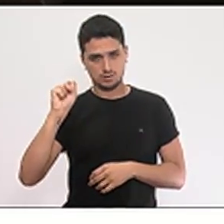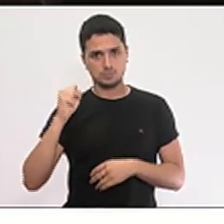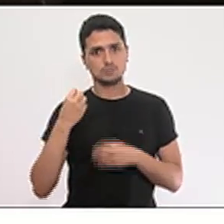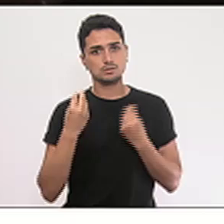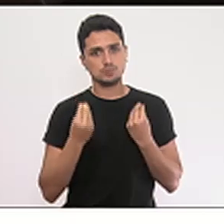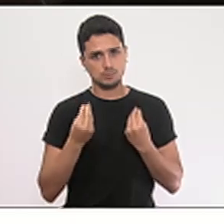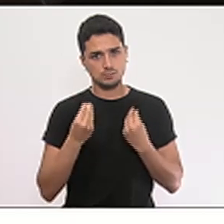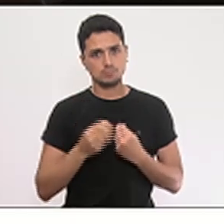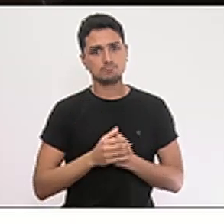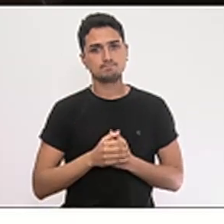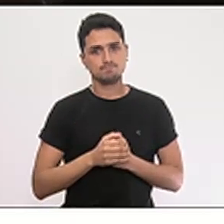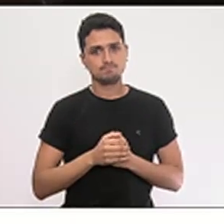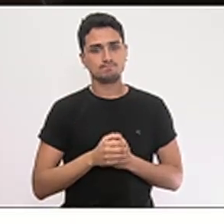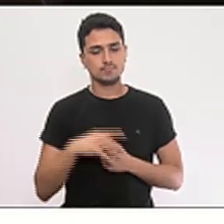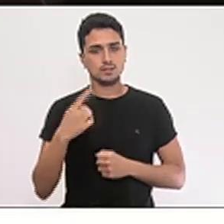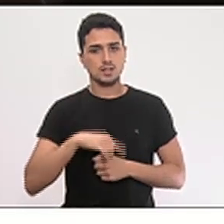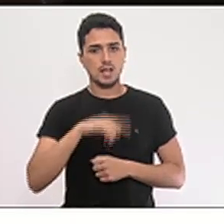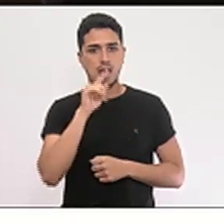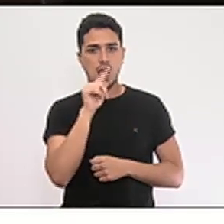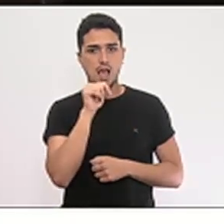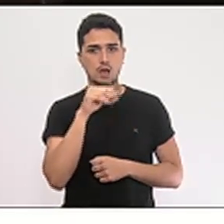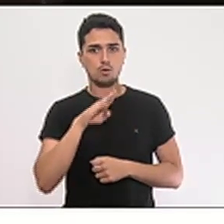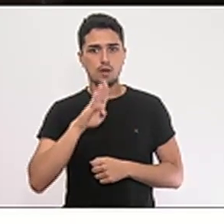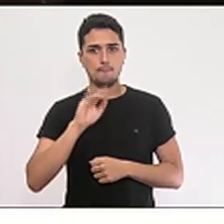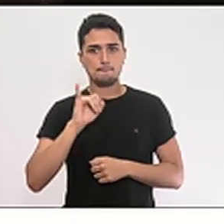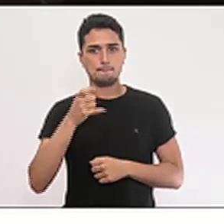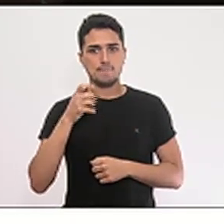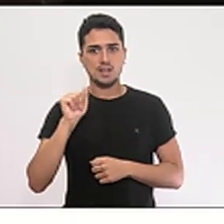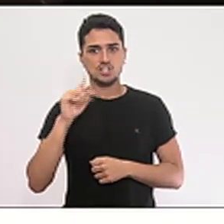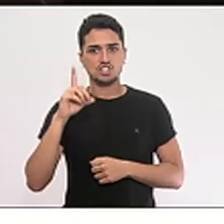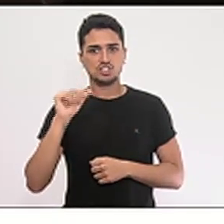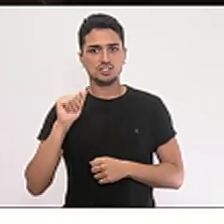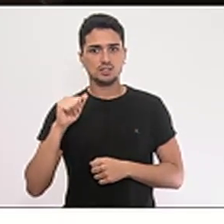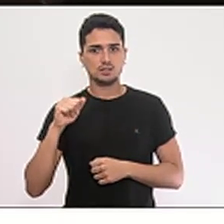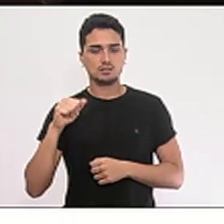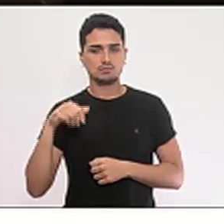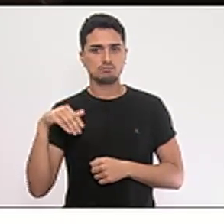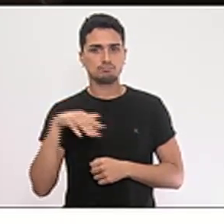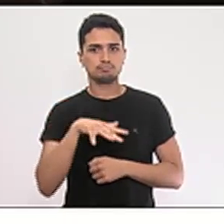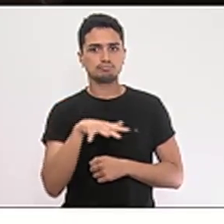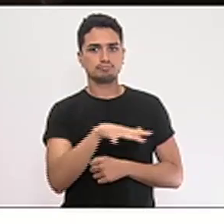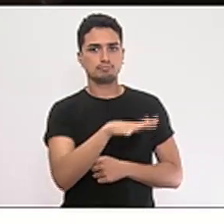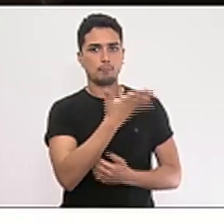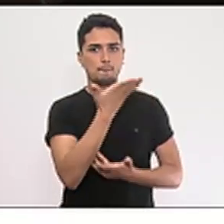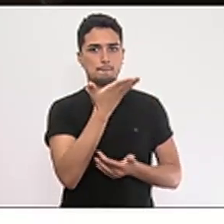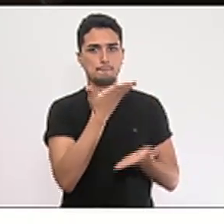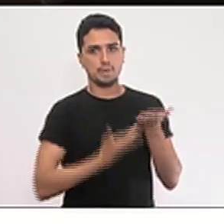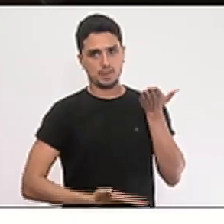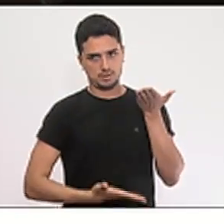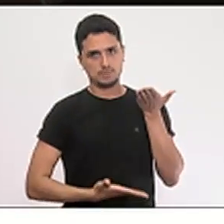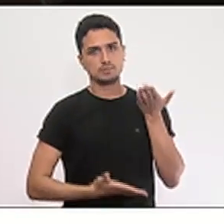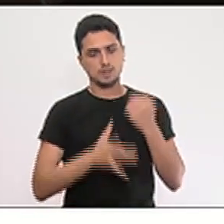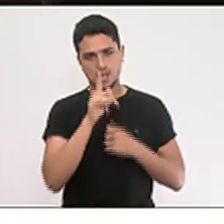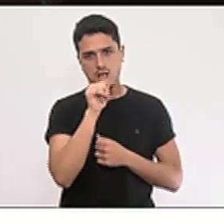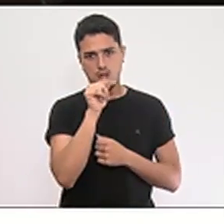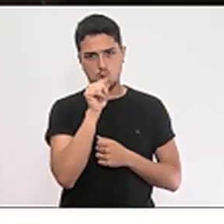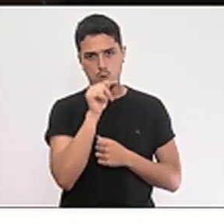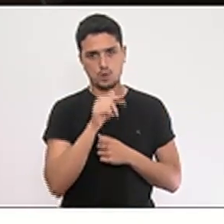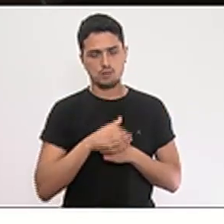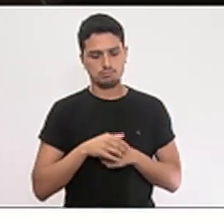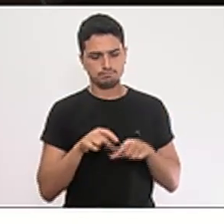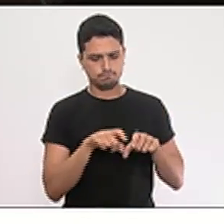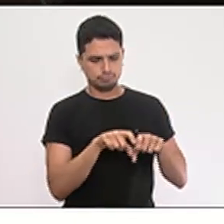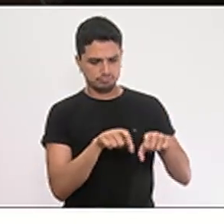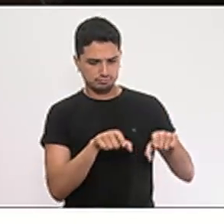serviços de água na Baixada, um financiamento equacionado no âmbito da SEDAI, sem